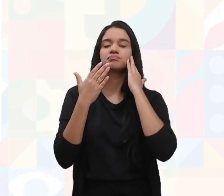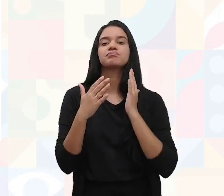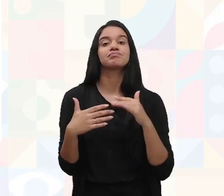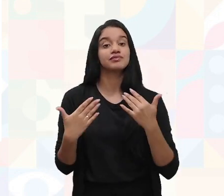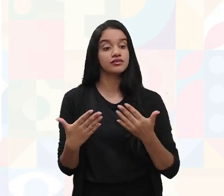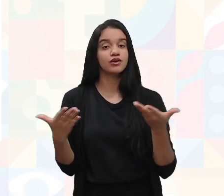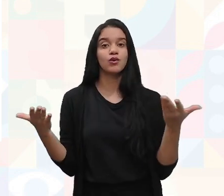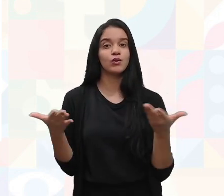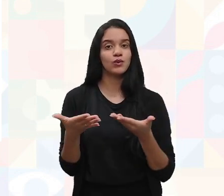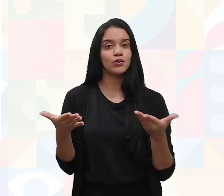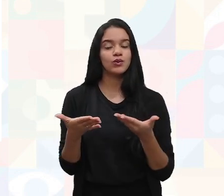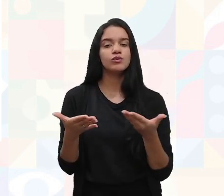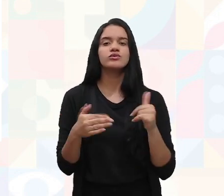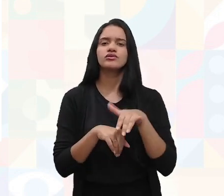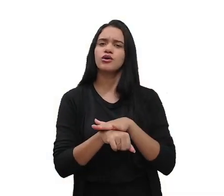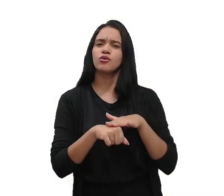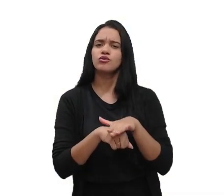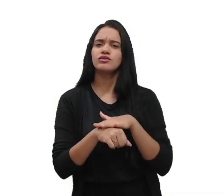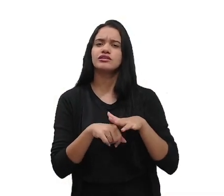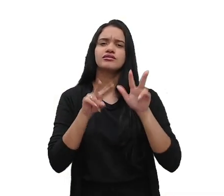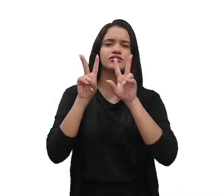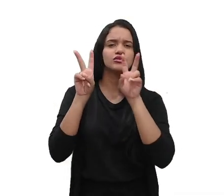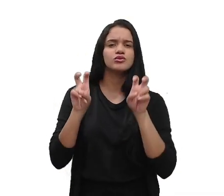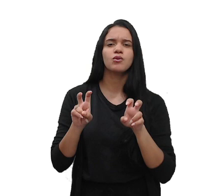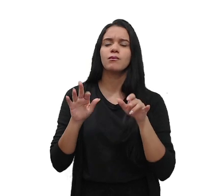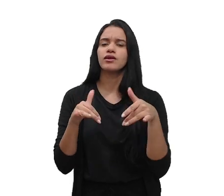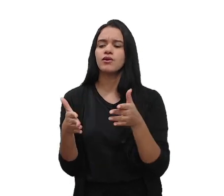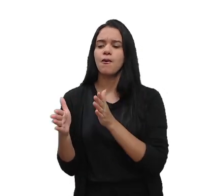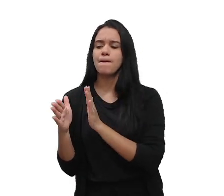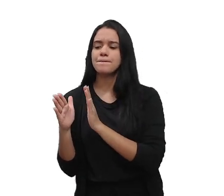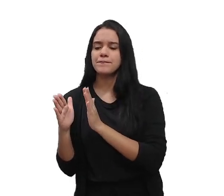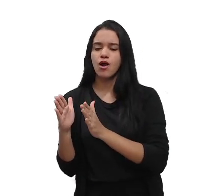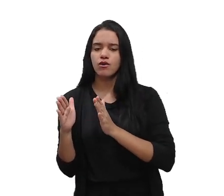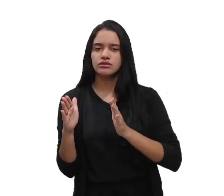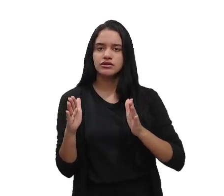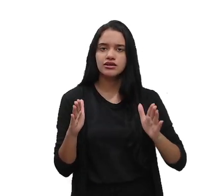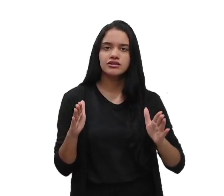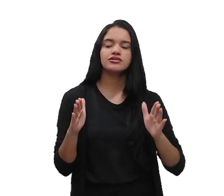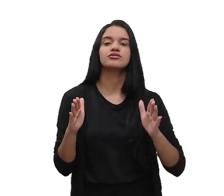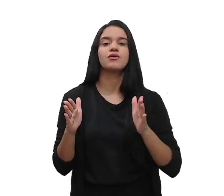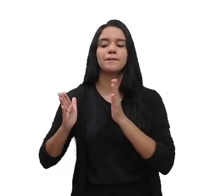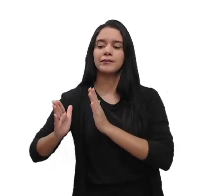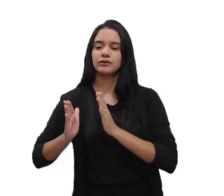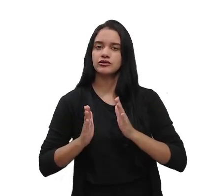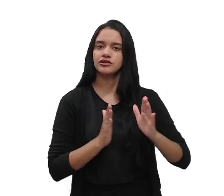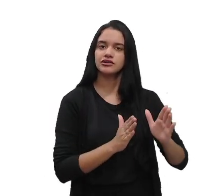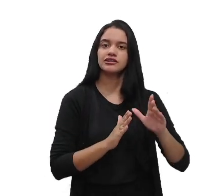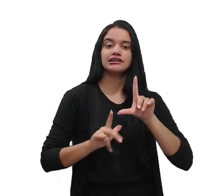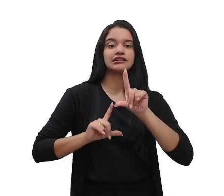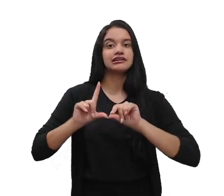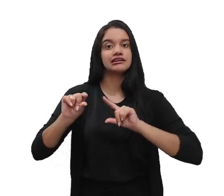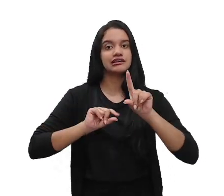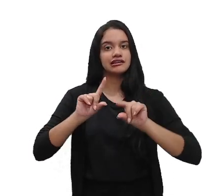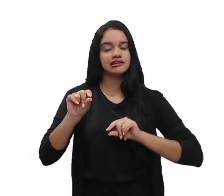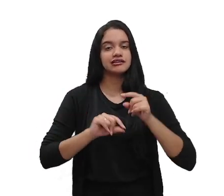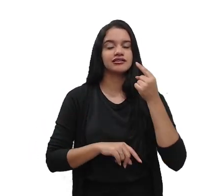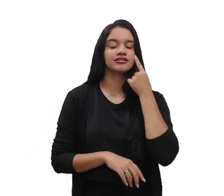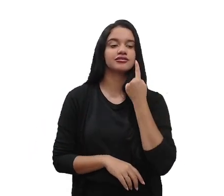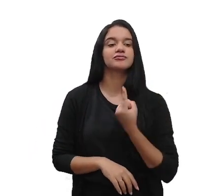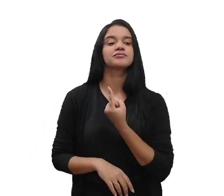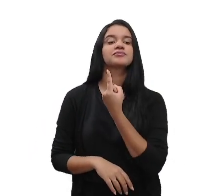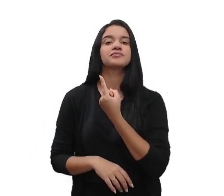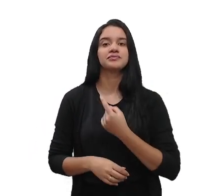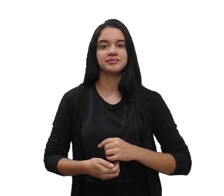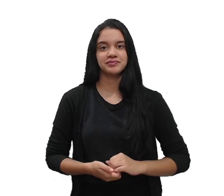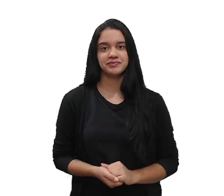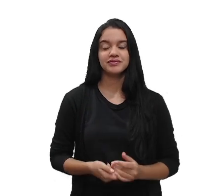para hoje, a gente conversando aqui sobre o processo de seleção em algumas etapas, né, que estão colocadas, inclusive, no caderno da disciplina, a